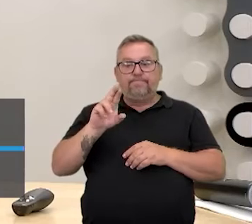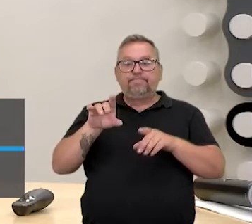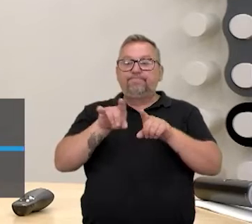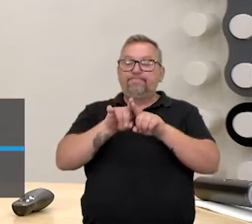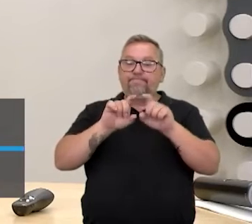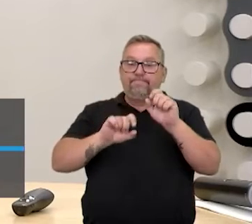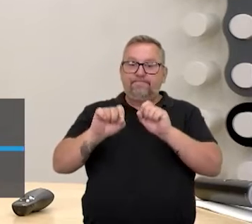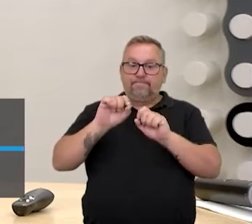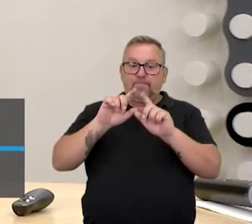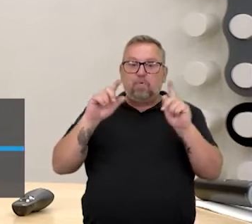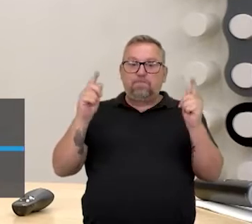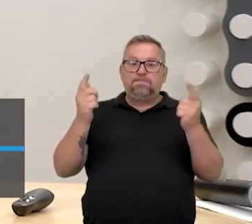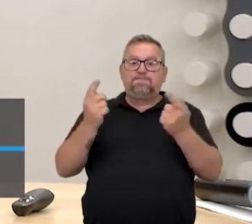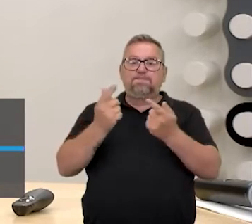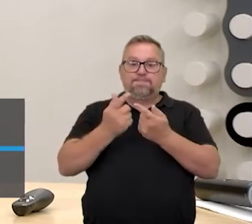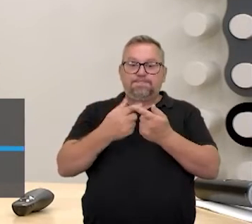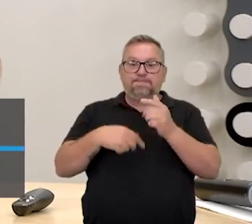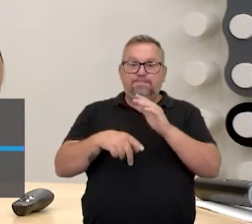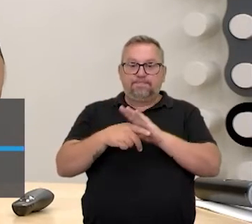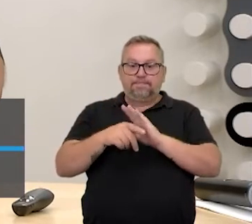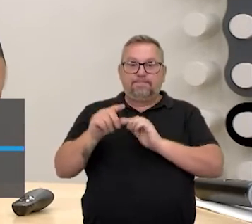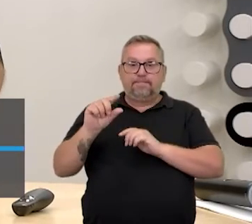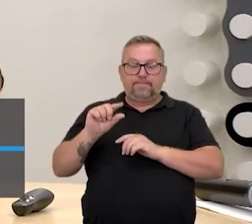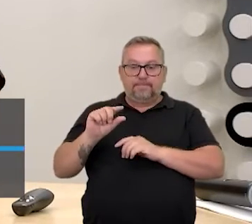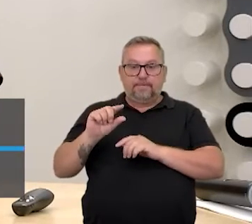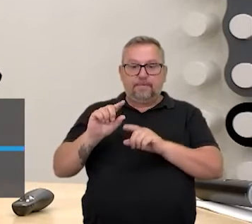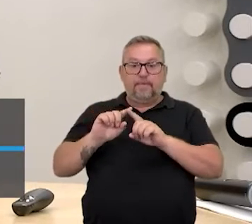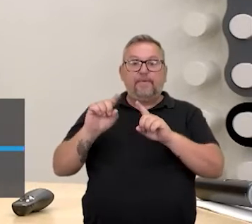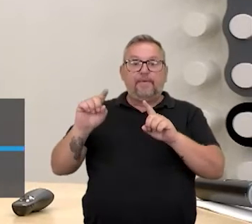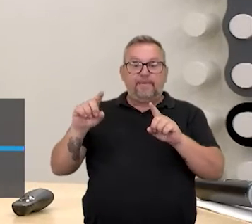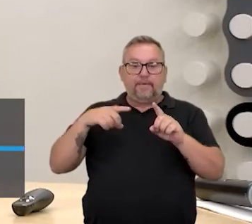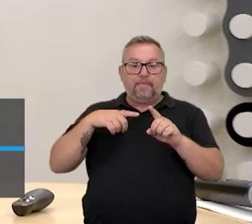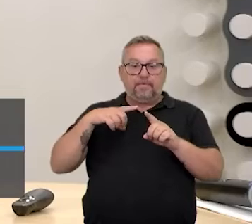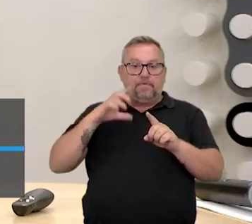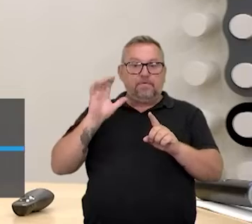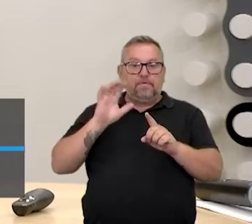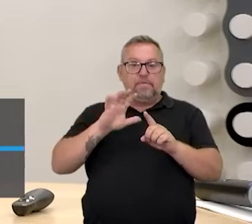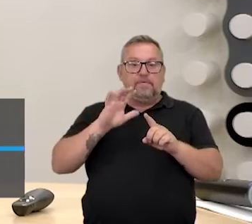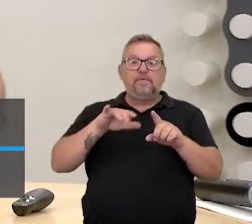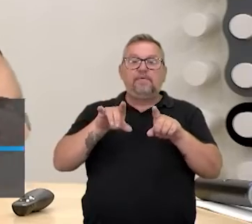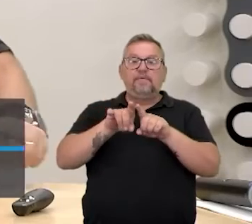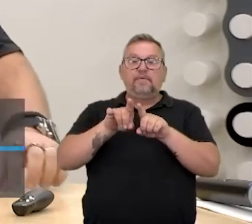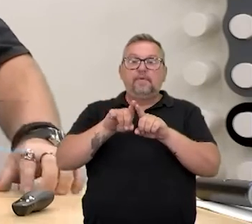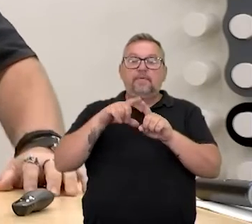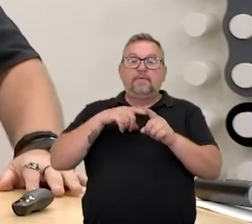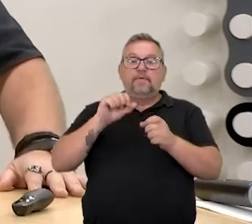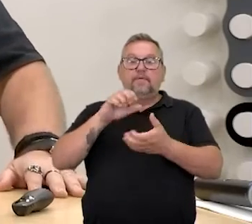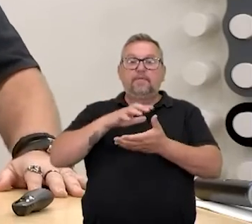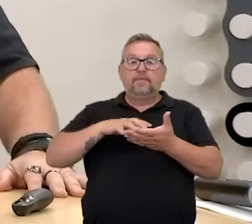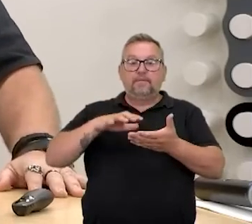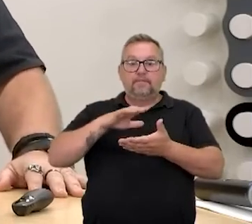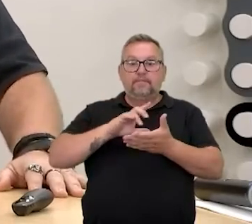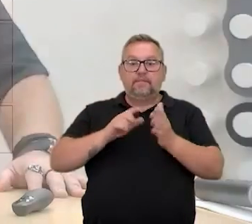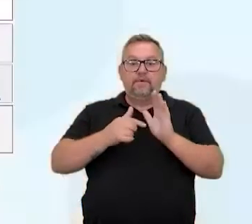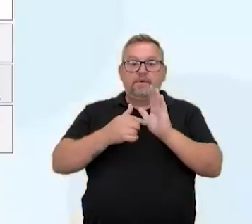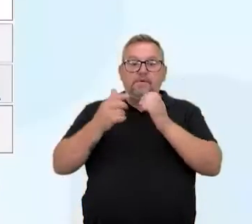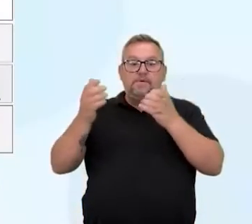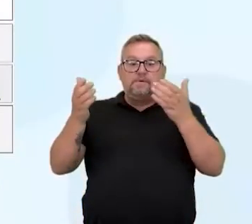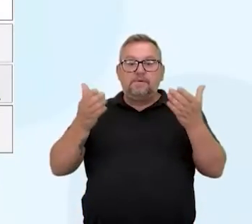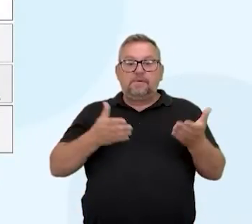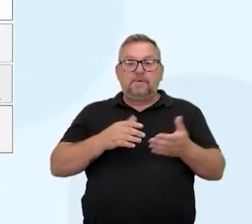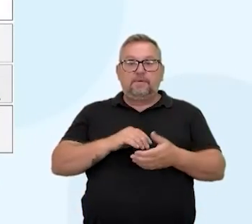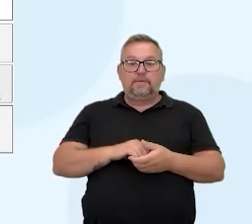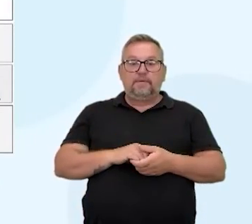processos geológicos aí pequenos, mas que acabam afetando. E aí eu trouxe um mapa para vocês, né, mostrando